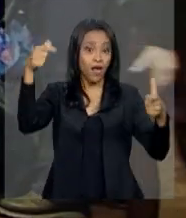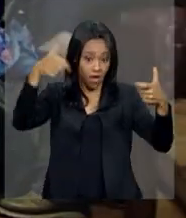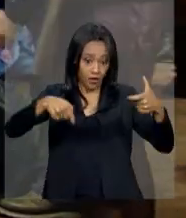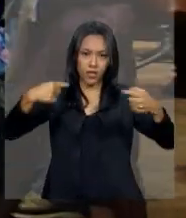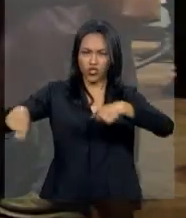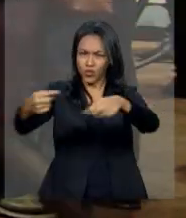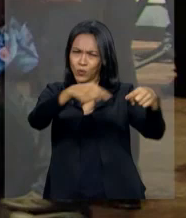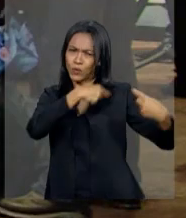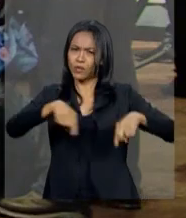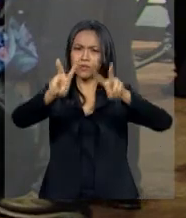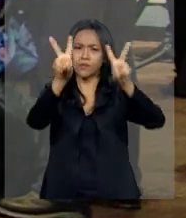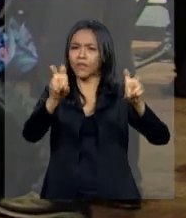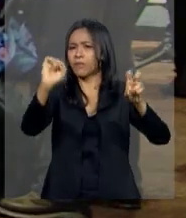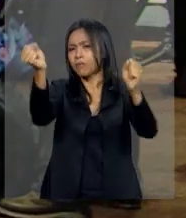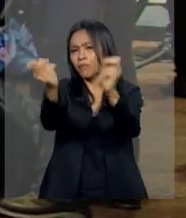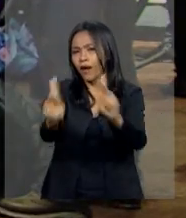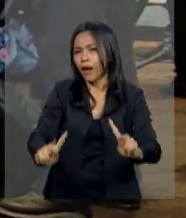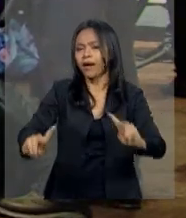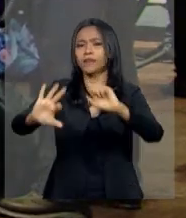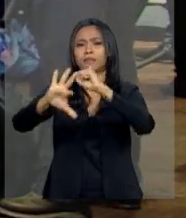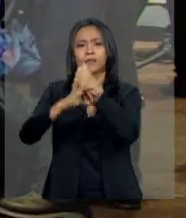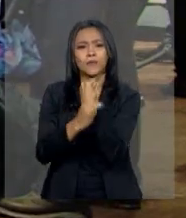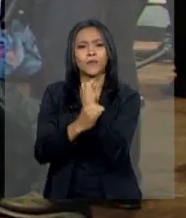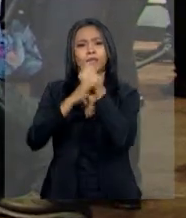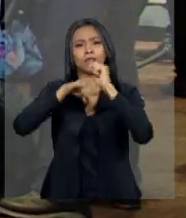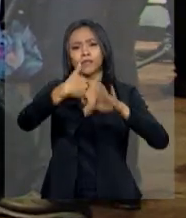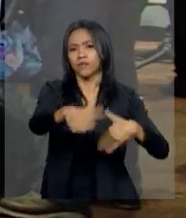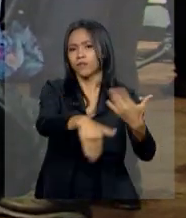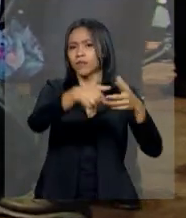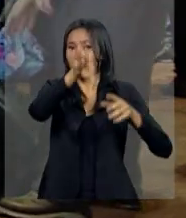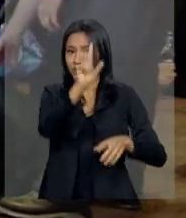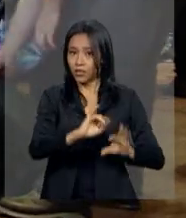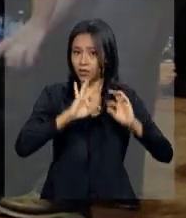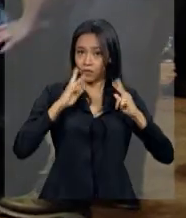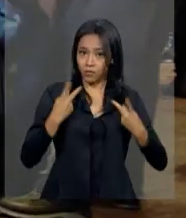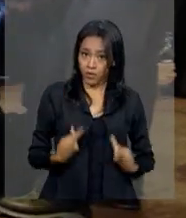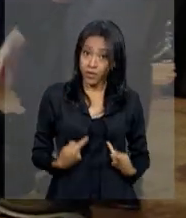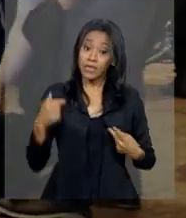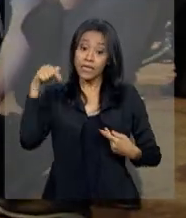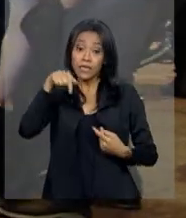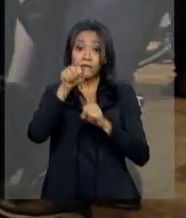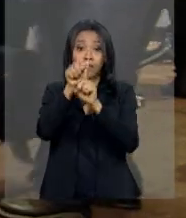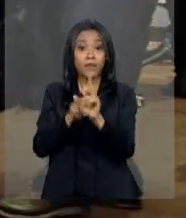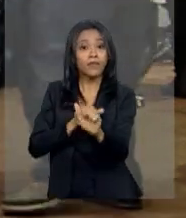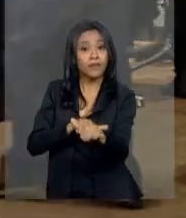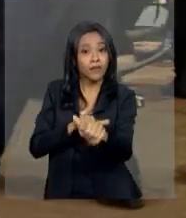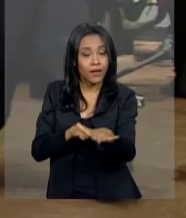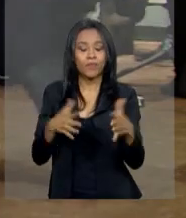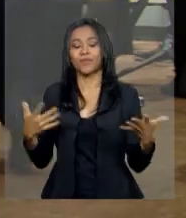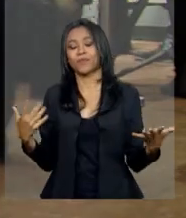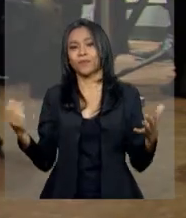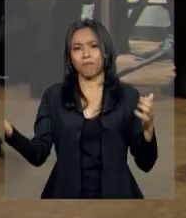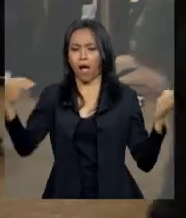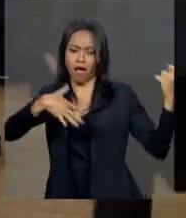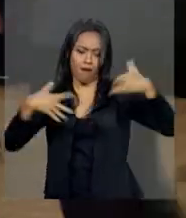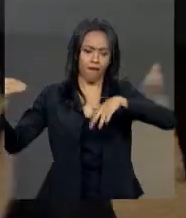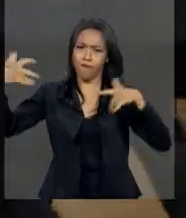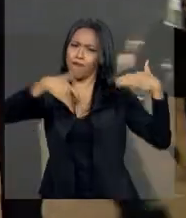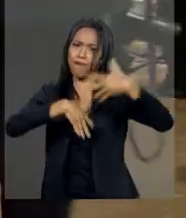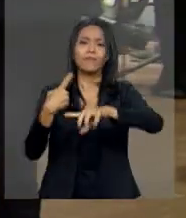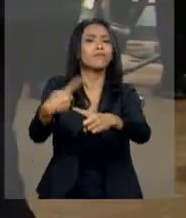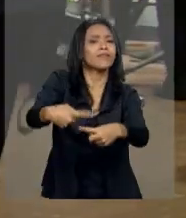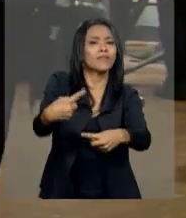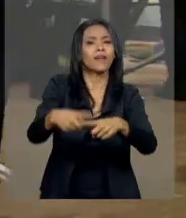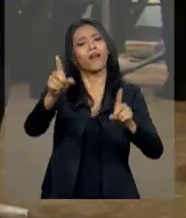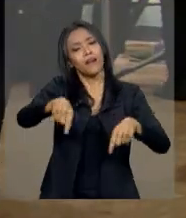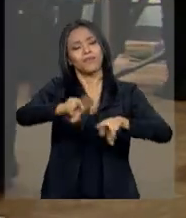discutidos aí temas de paz e segurança, desenvolvimento, direitos humanos. E nesse mês de setembro ele fica ainda mais movimentado